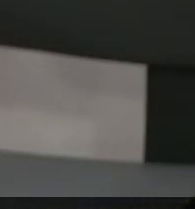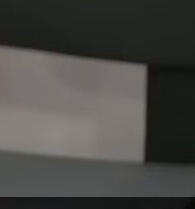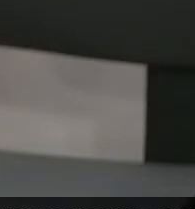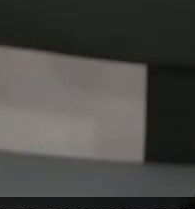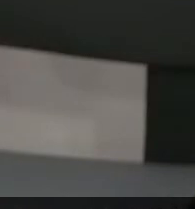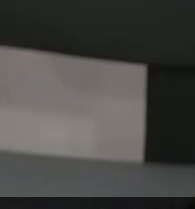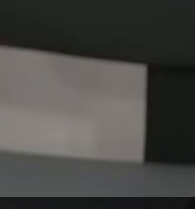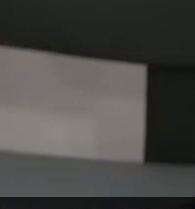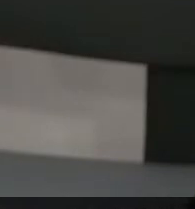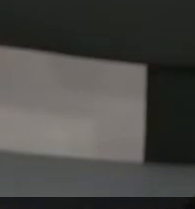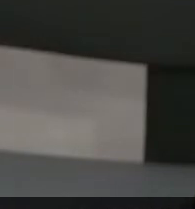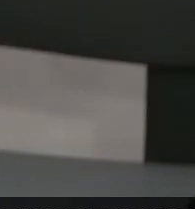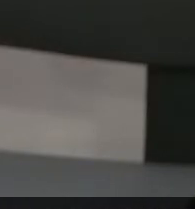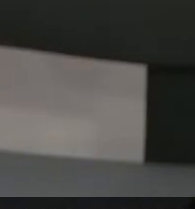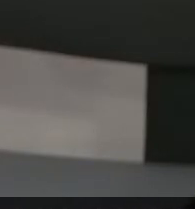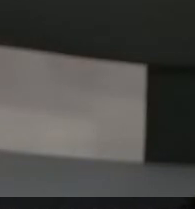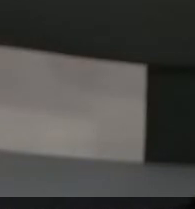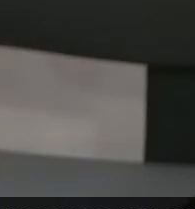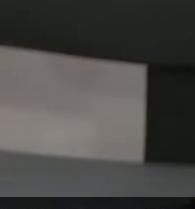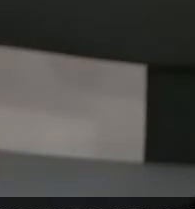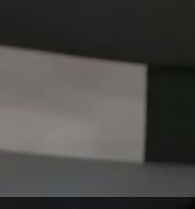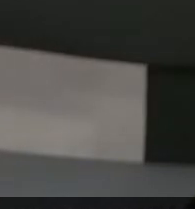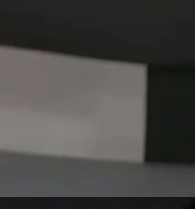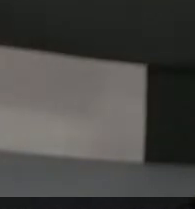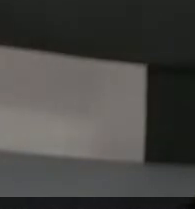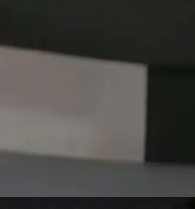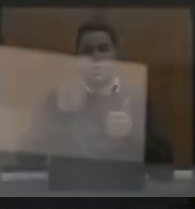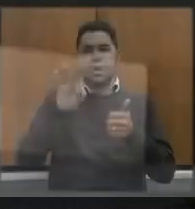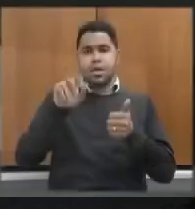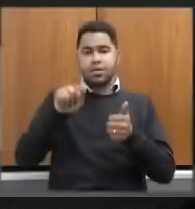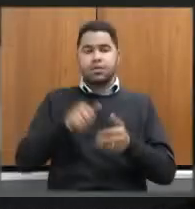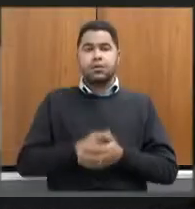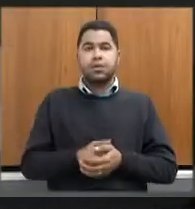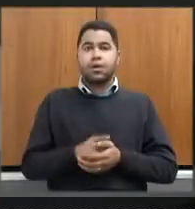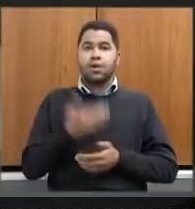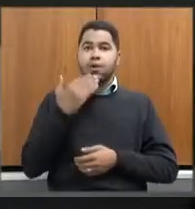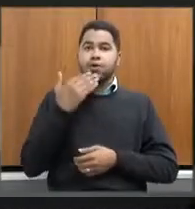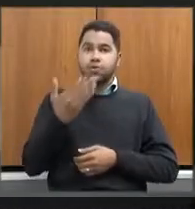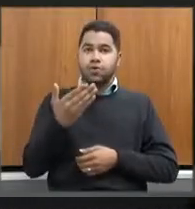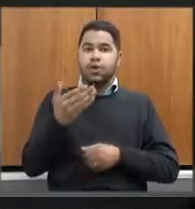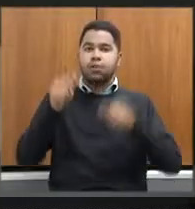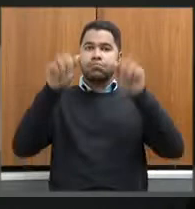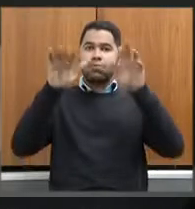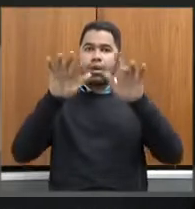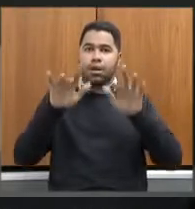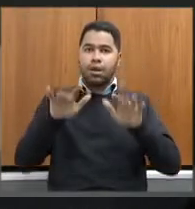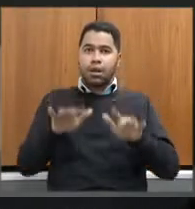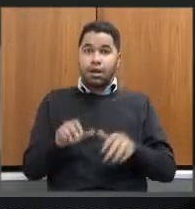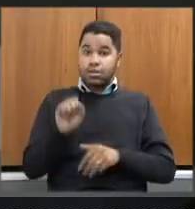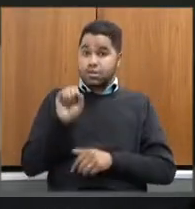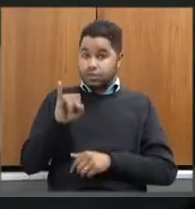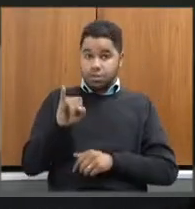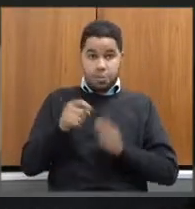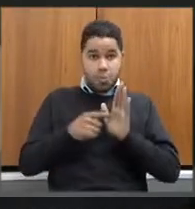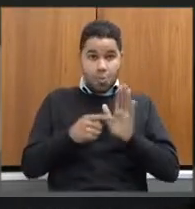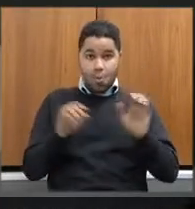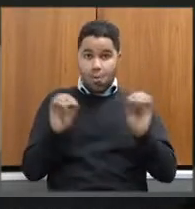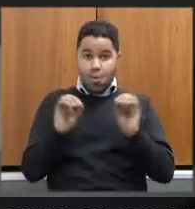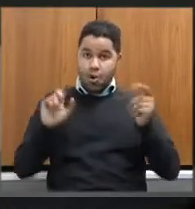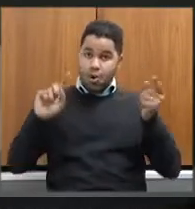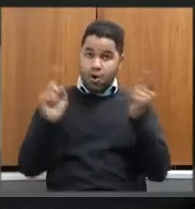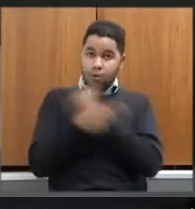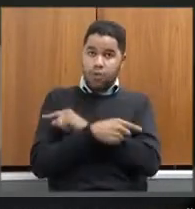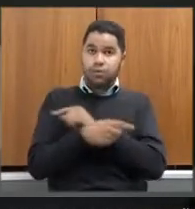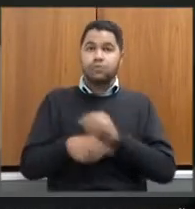e custa aprovada a ata e solicitar a sua subscrição caso não haja manifestação em